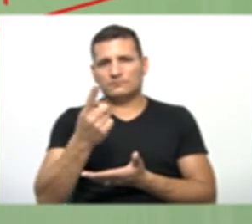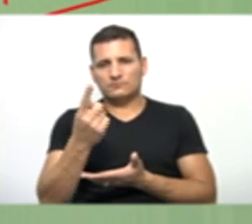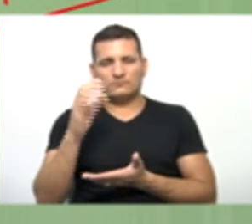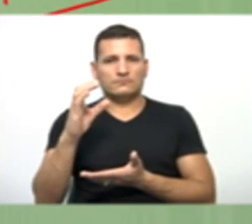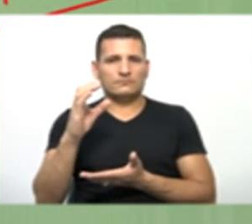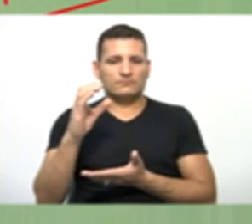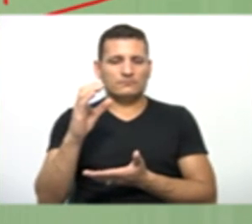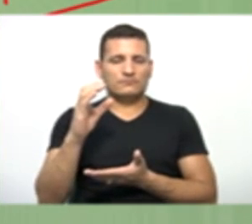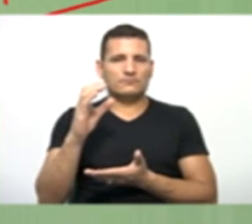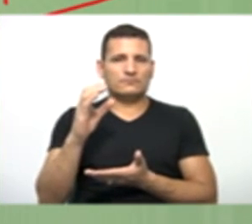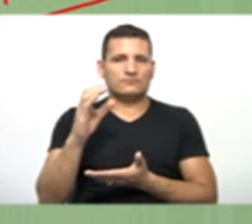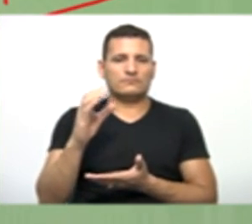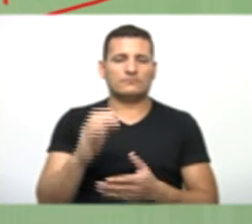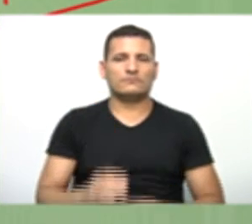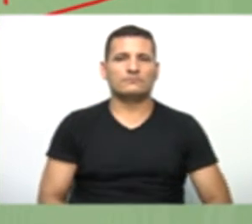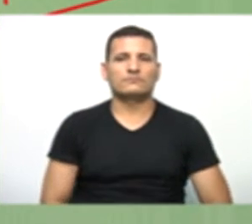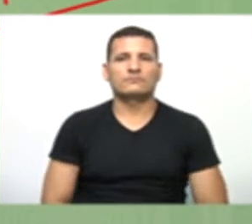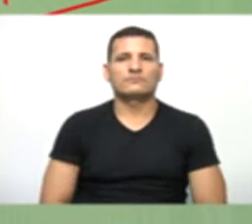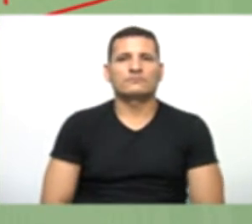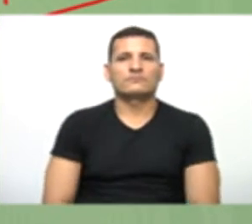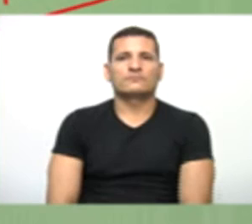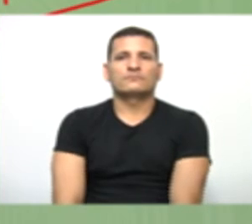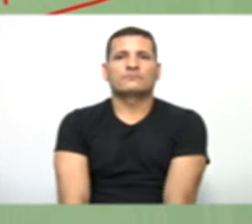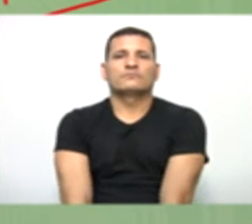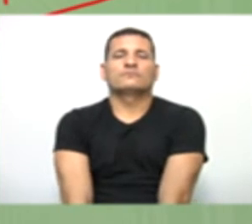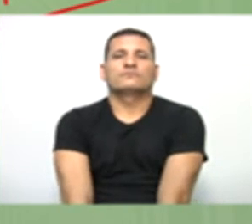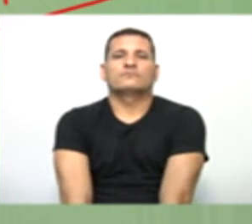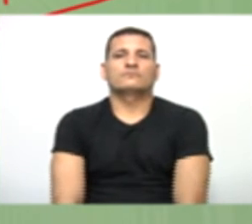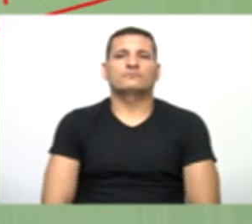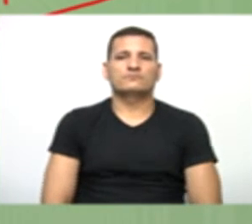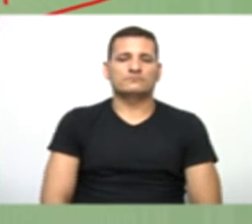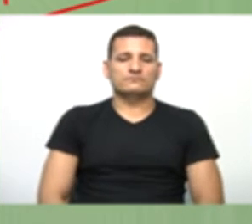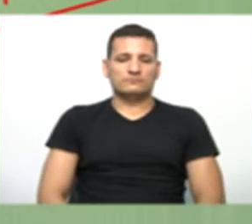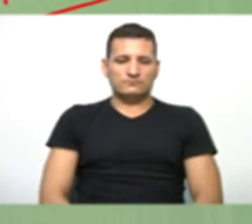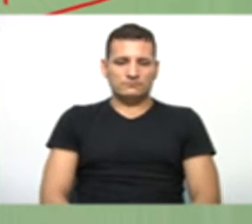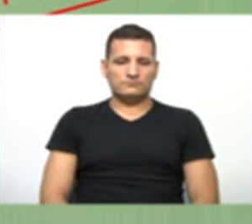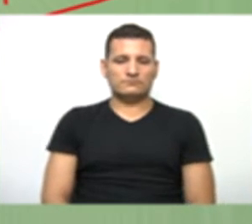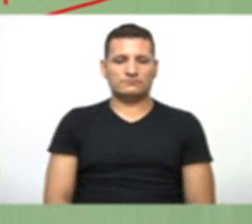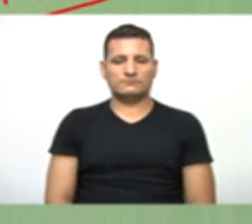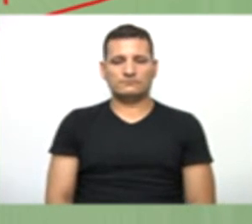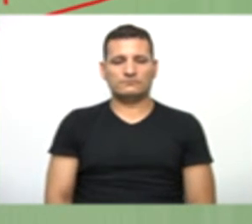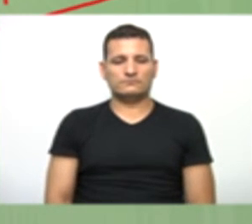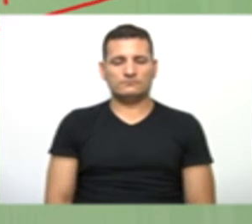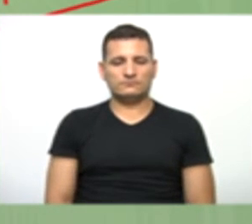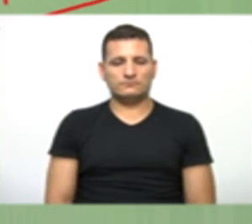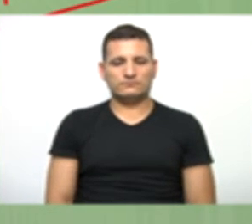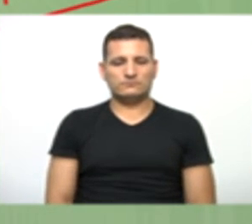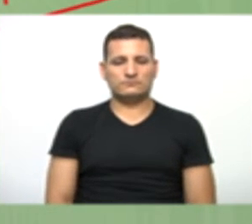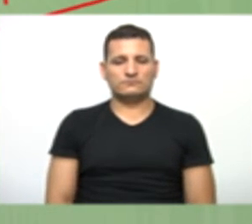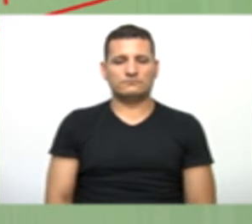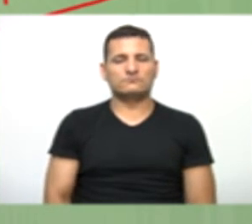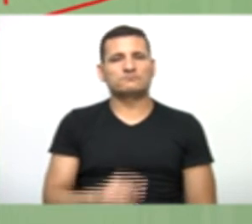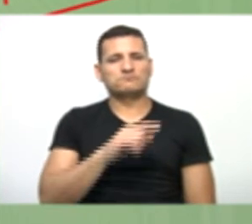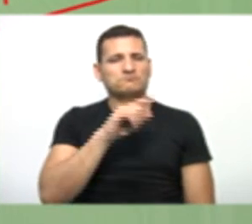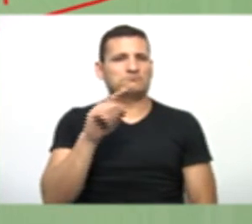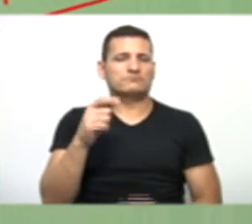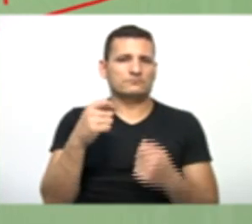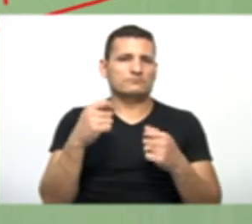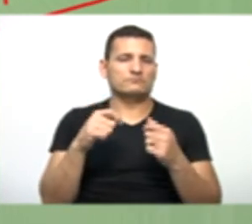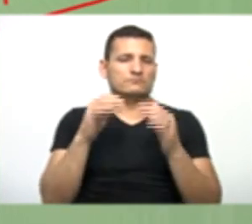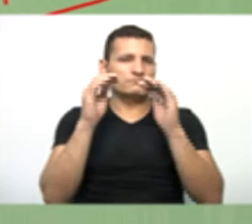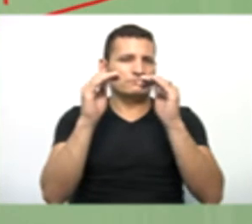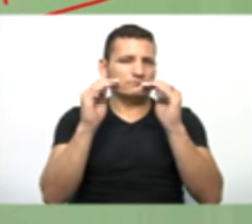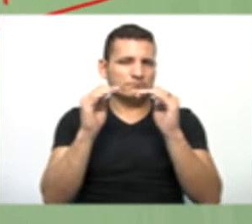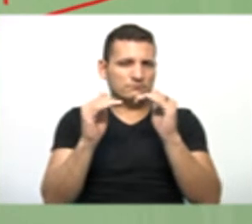ok? R$ 282,01. Então a gente precisou ali de 1, 2, 3, 4, 5 linhas para chegar na